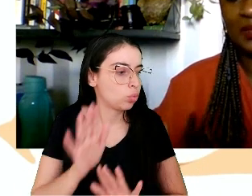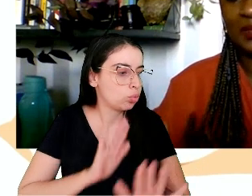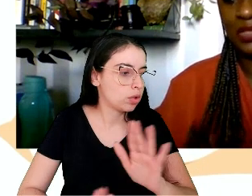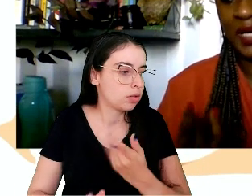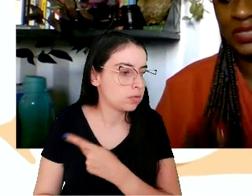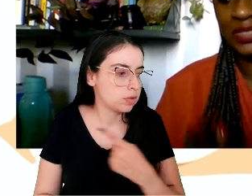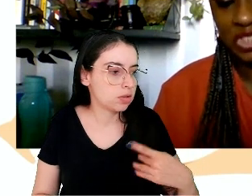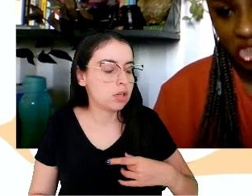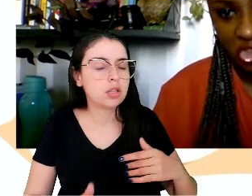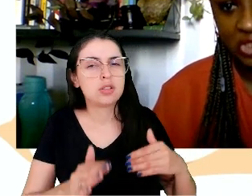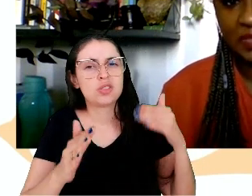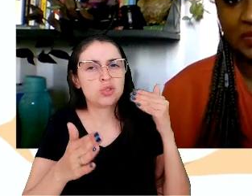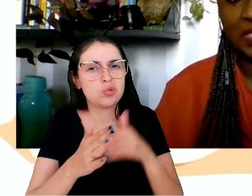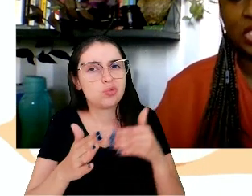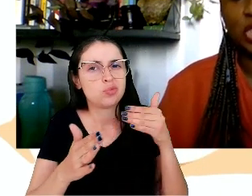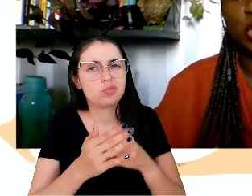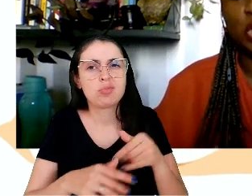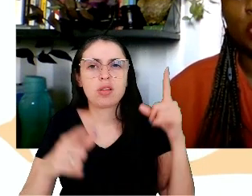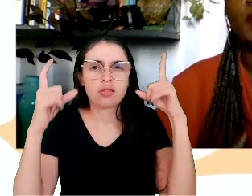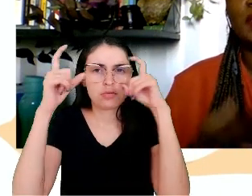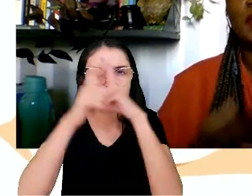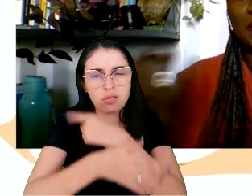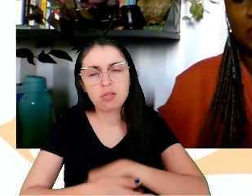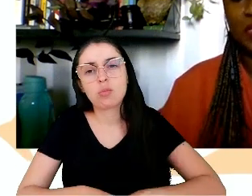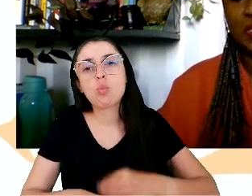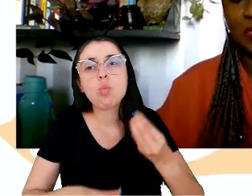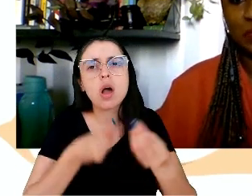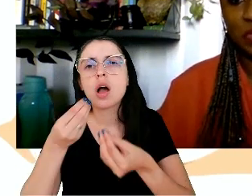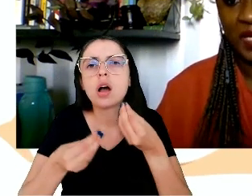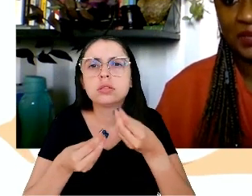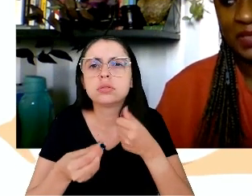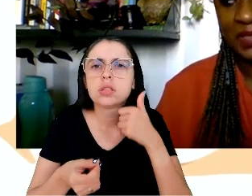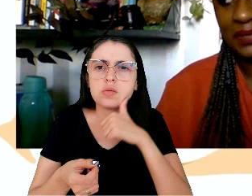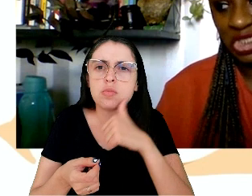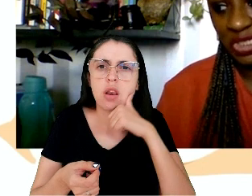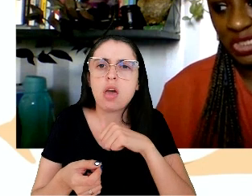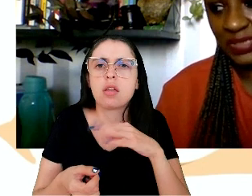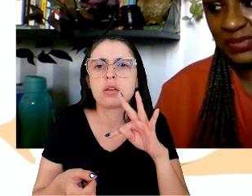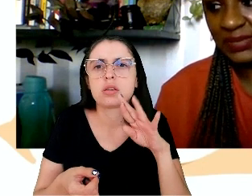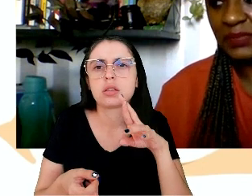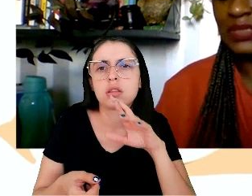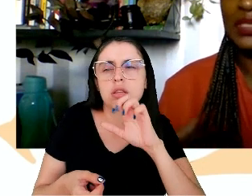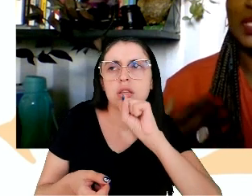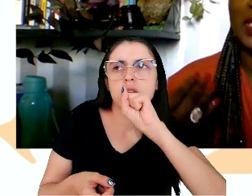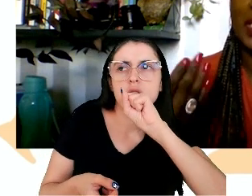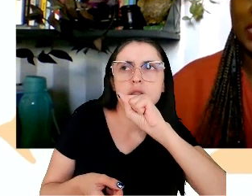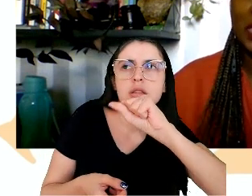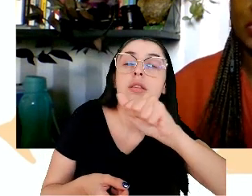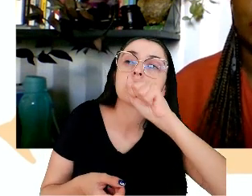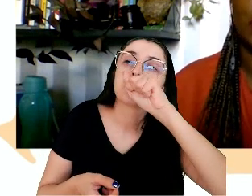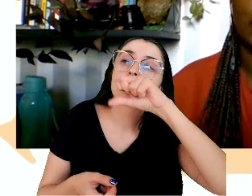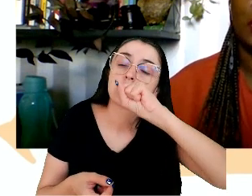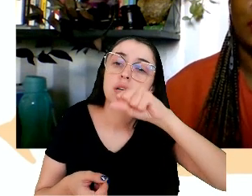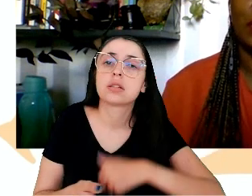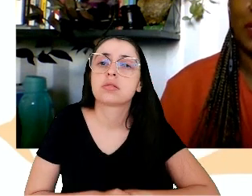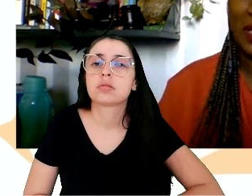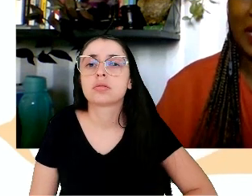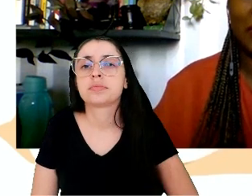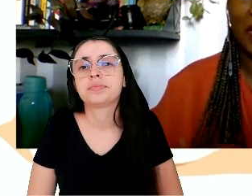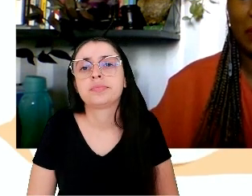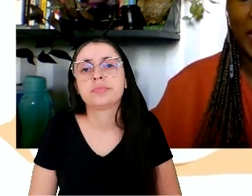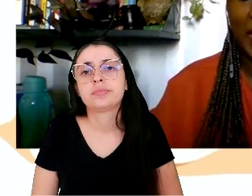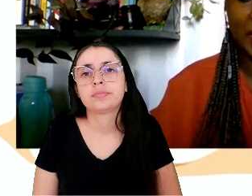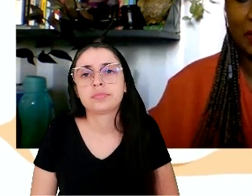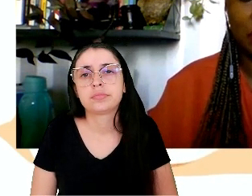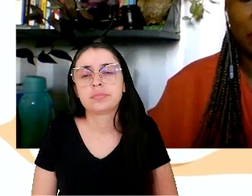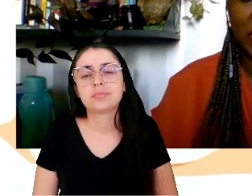dificulta acesso a estatísticas de quantas são essas mulheres transgêneres, e isso,